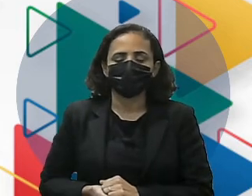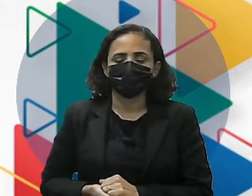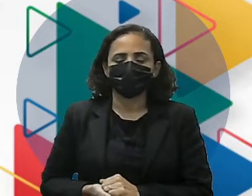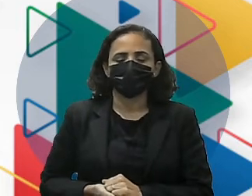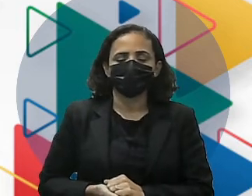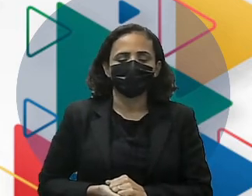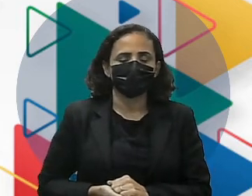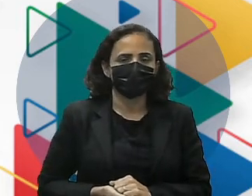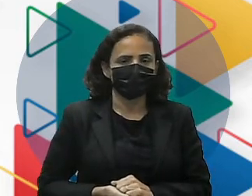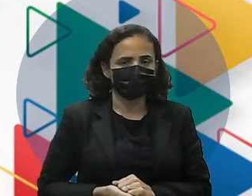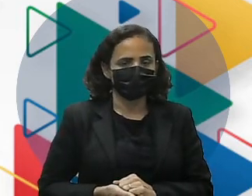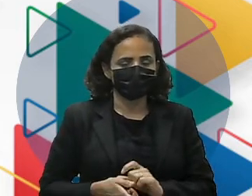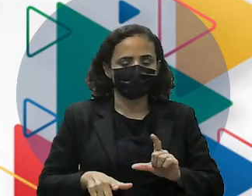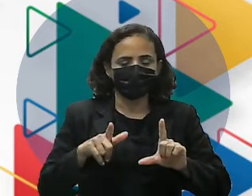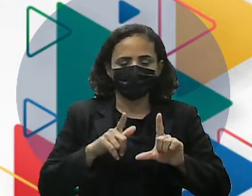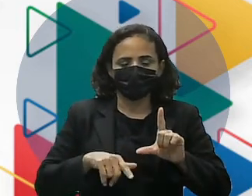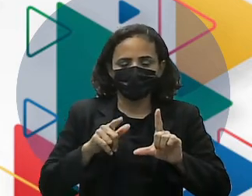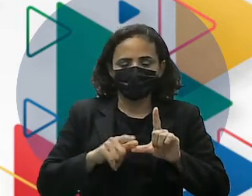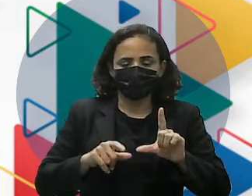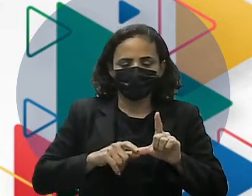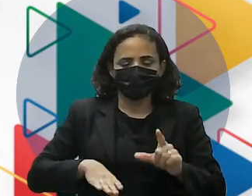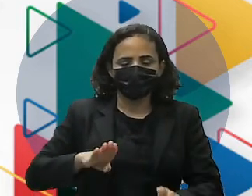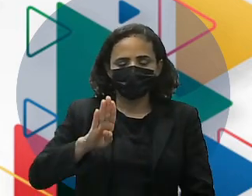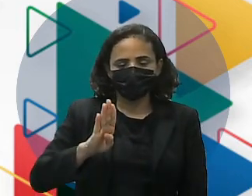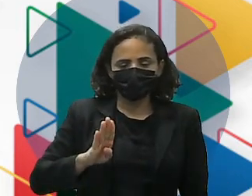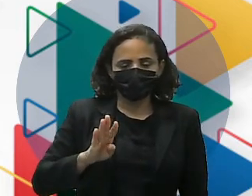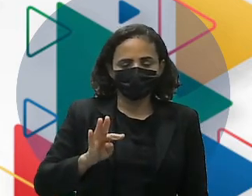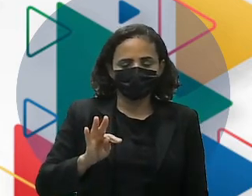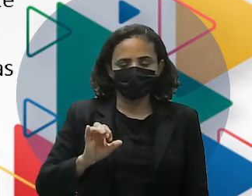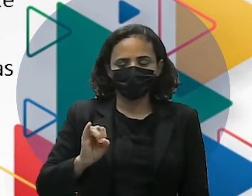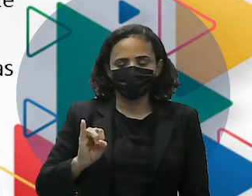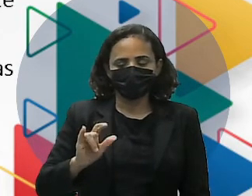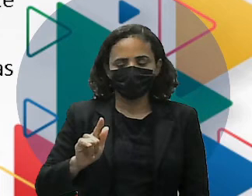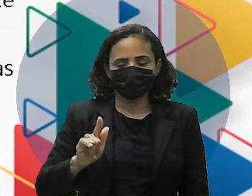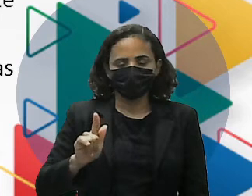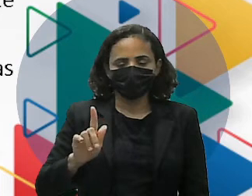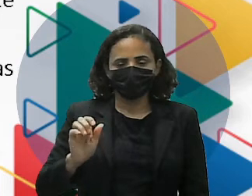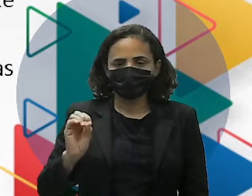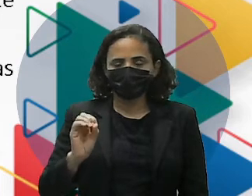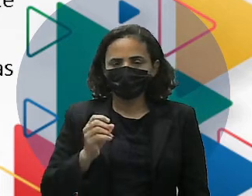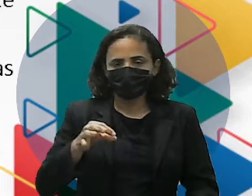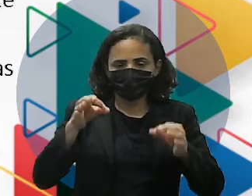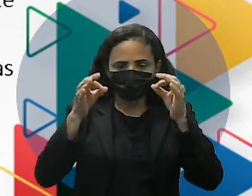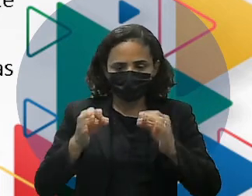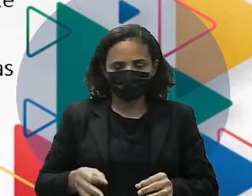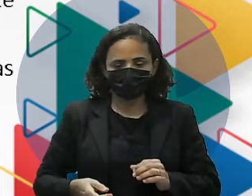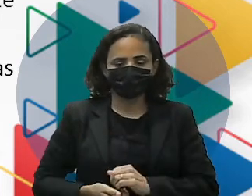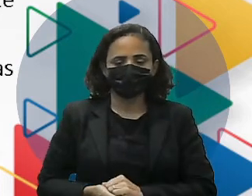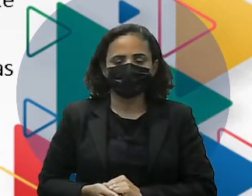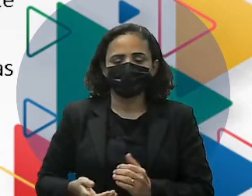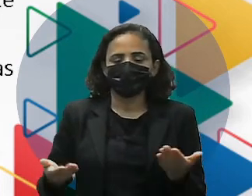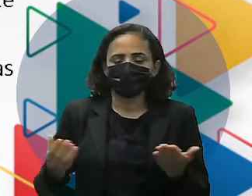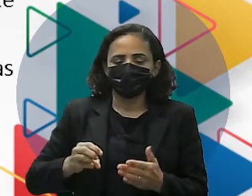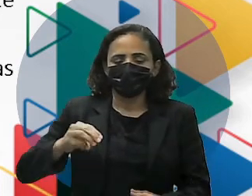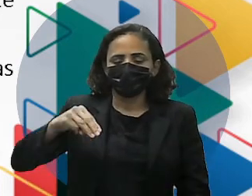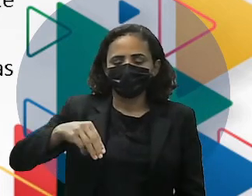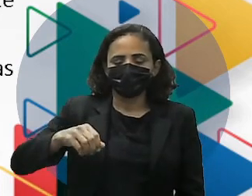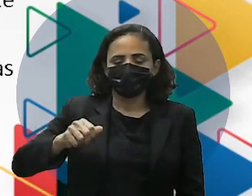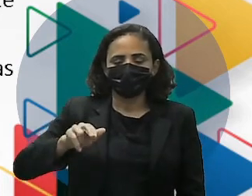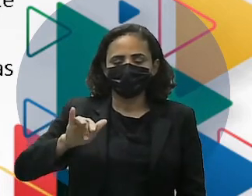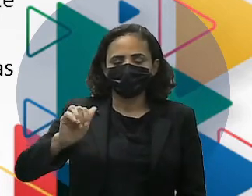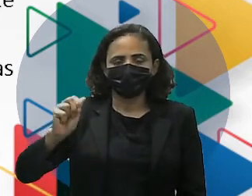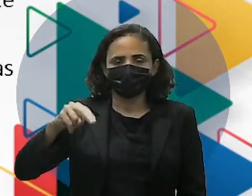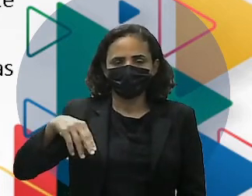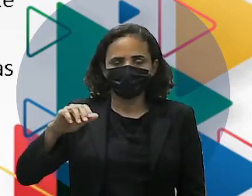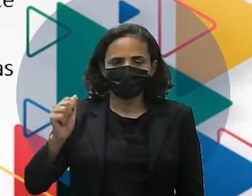B, visto que só tem uma resposta correta. Mas vamos analisar as outras. Olha o que Mariana disse. A idade